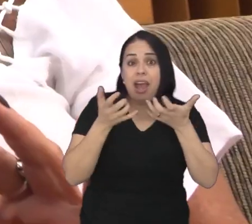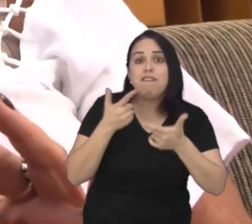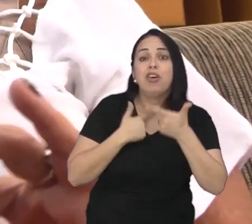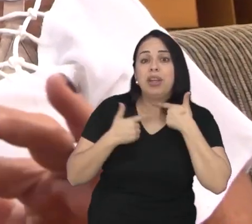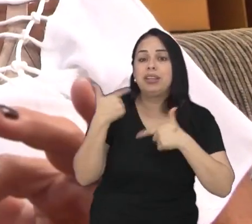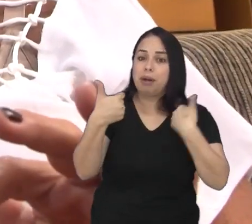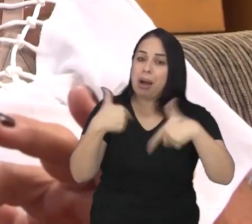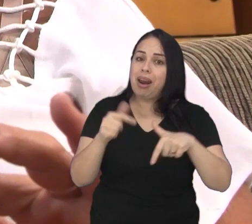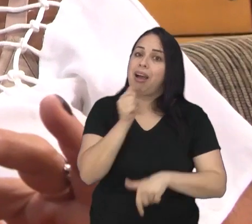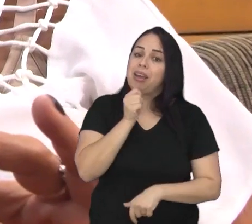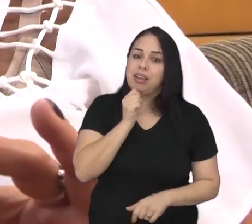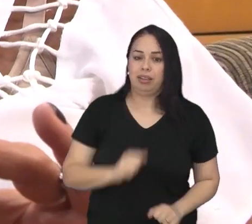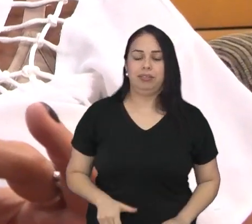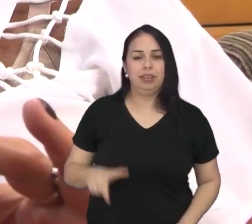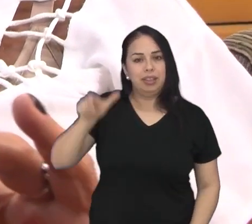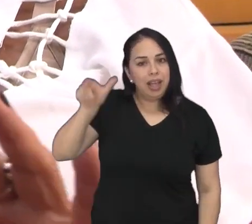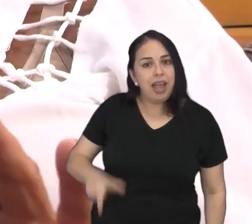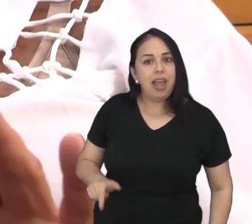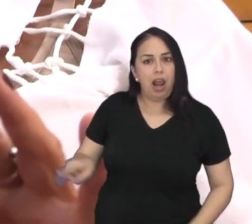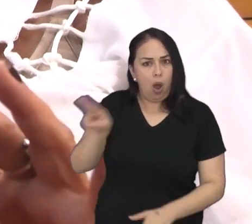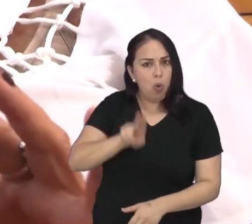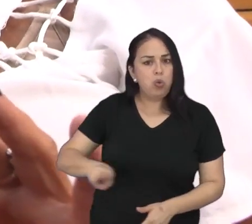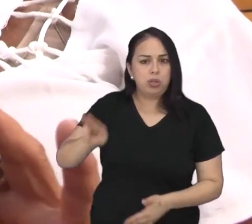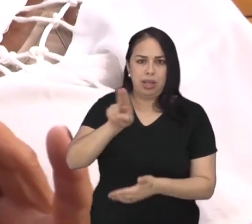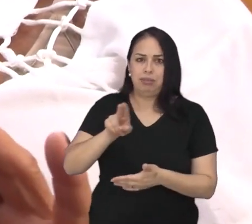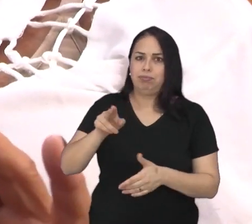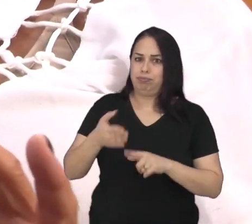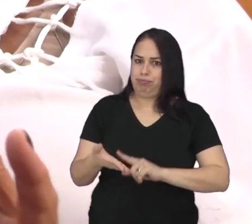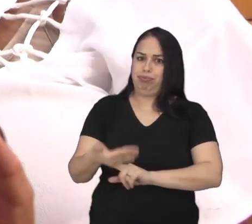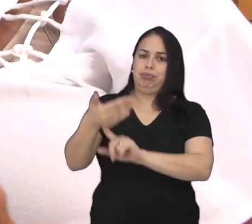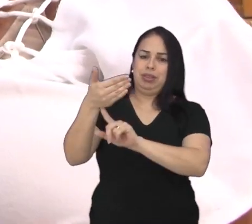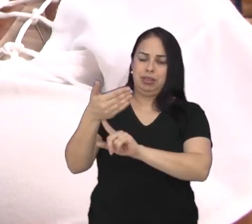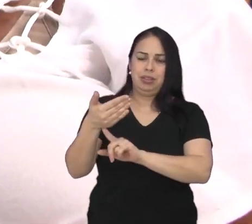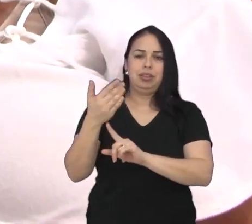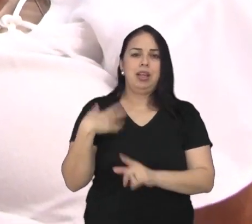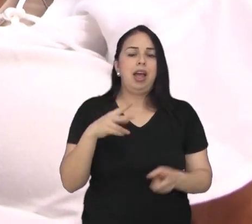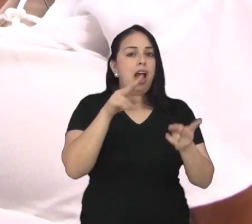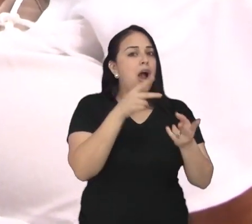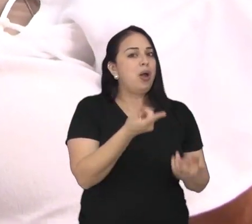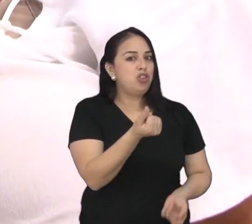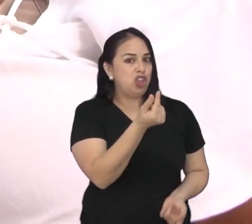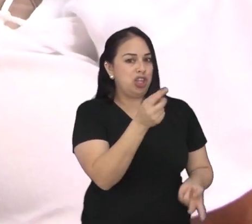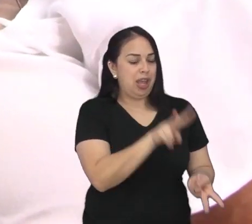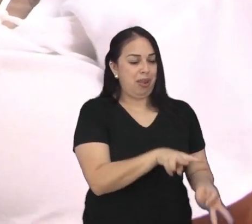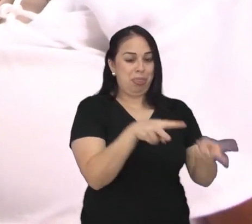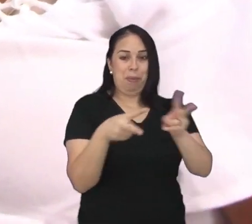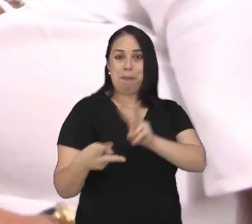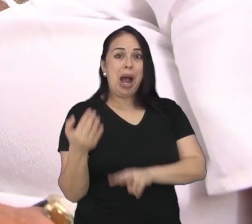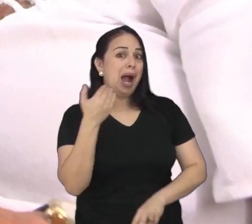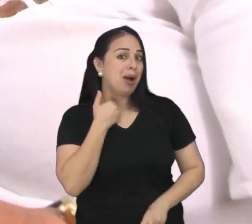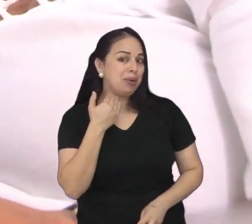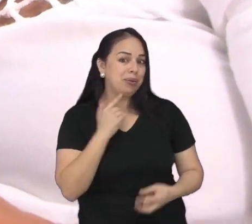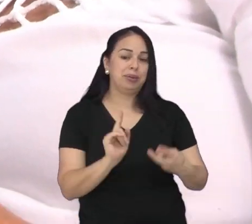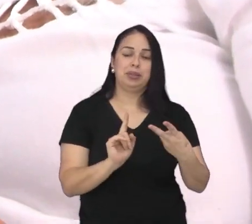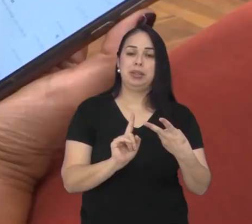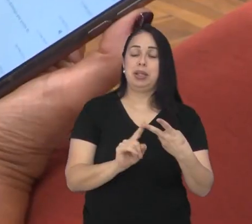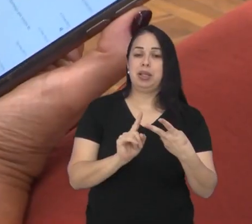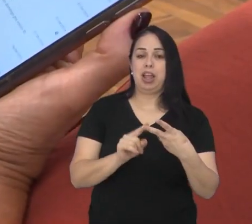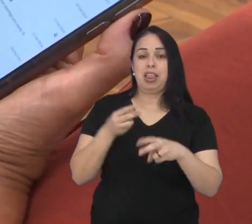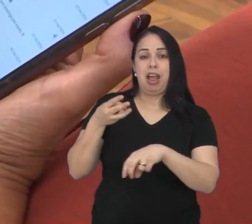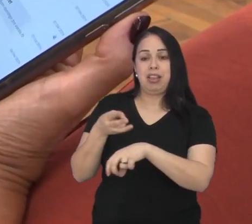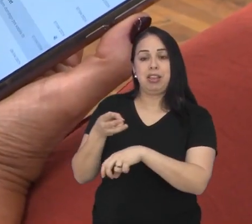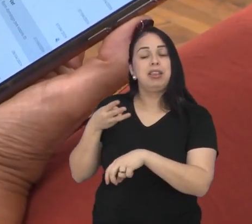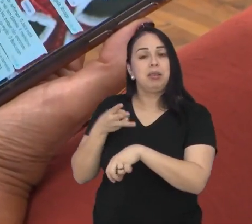trabalhar. IEDA utiliza a tecnologia de diversas maneiras. Faz transações bancárias pelo aplicativo,